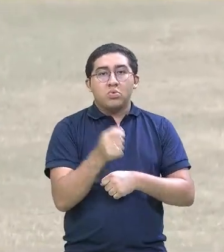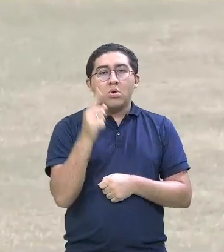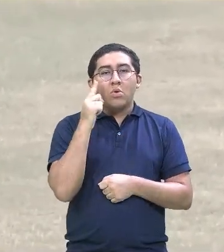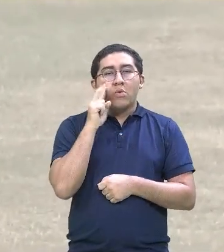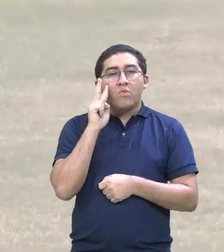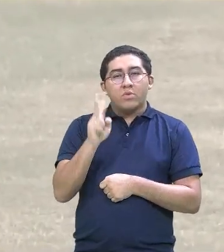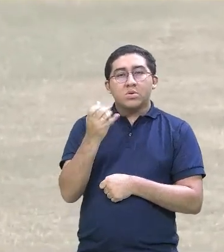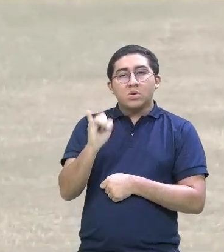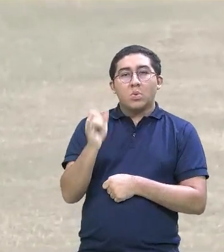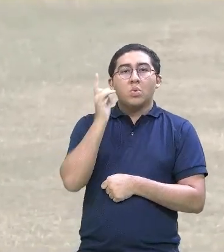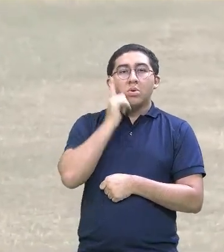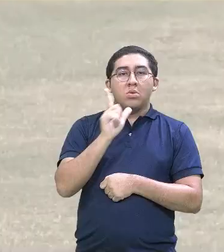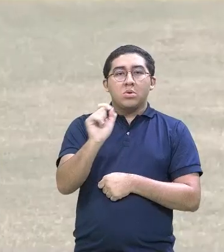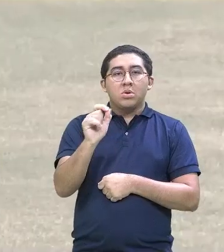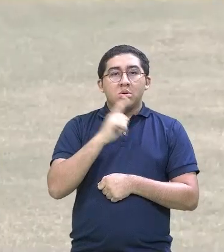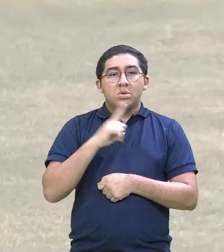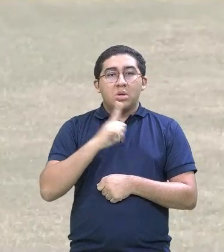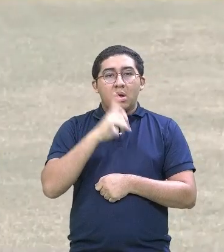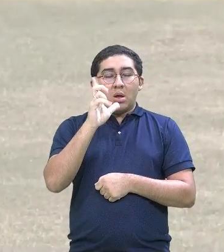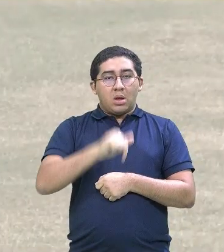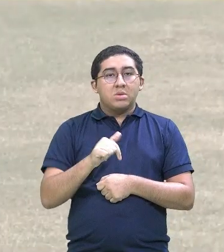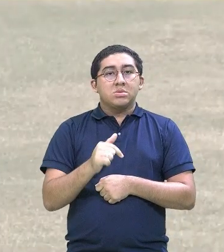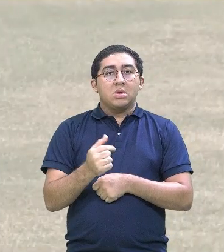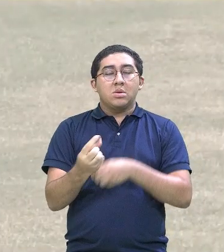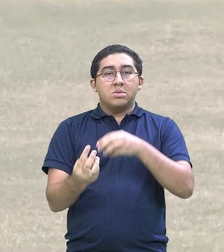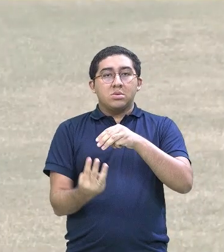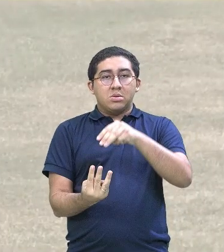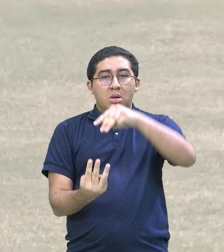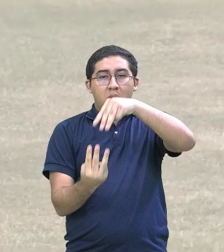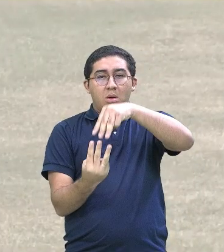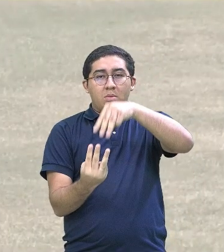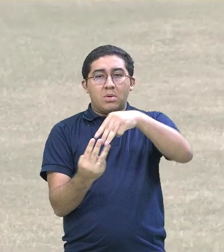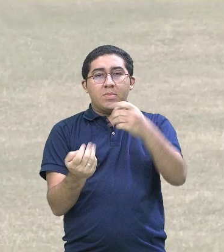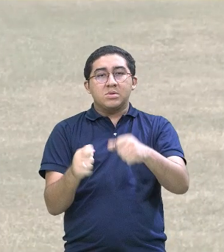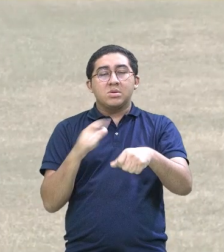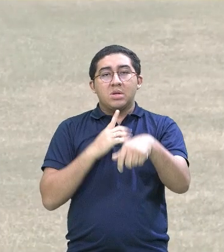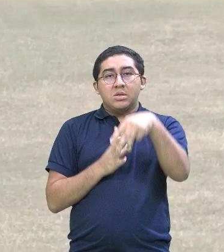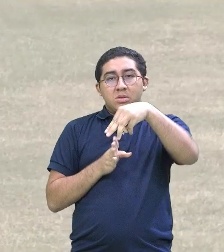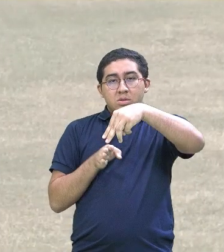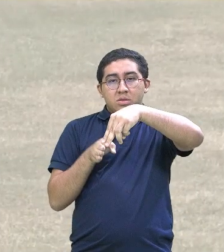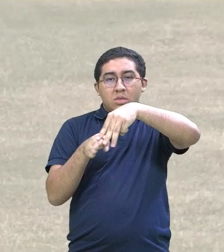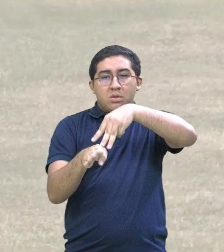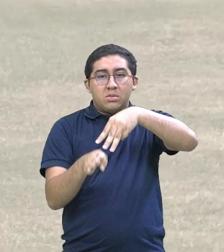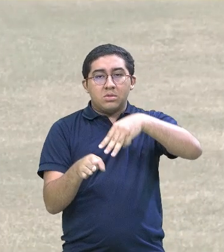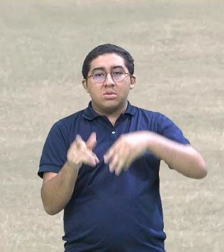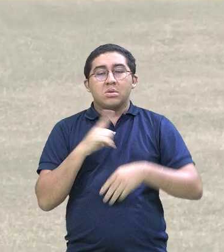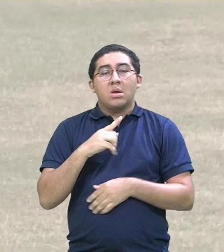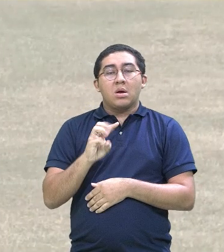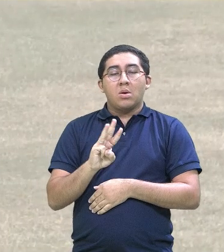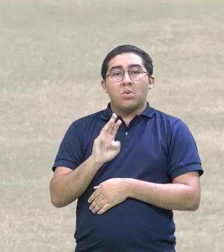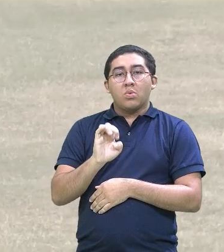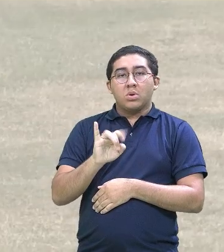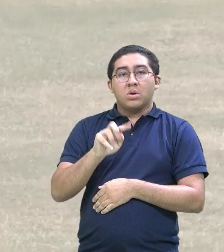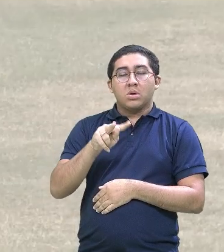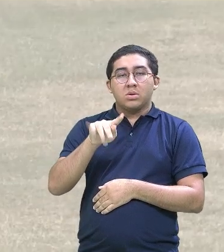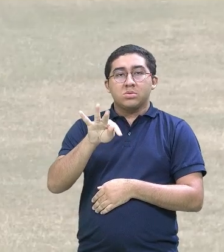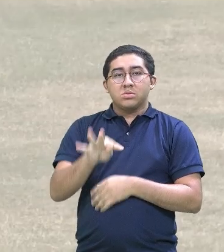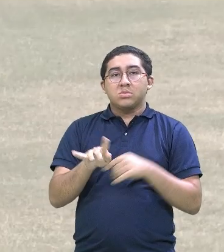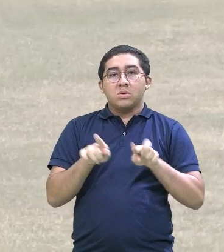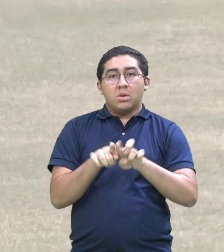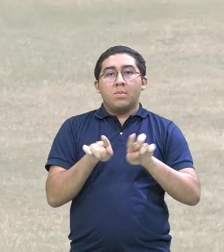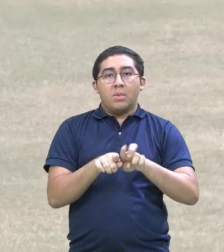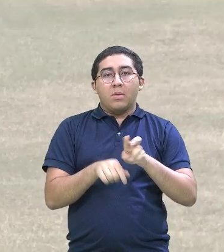direção dessas travezinhas aí, né? Tem que passar pelo meio das travezinhas chamadas wickets, enquanto